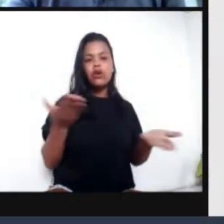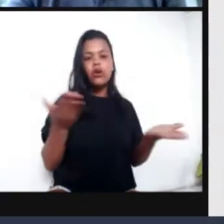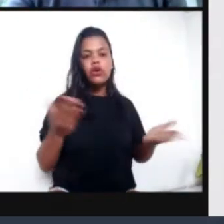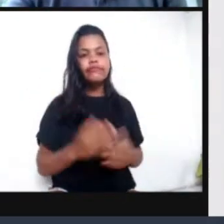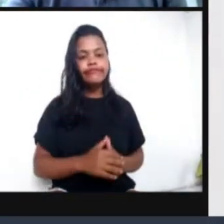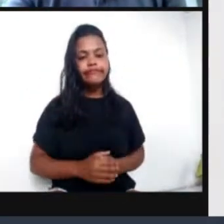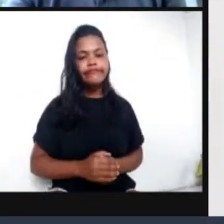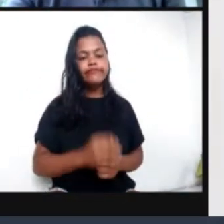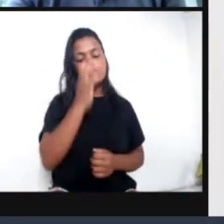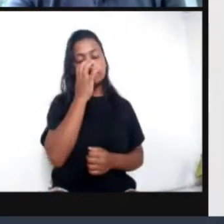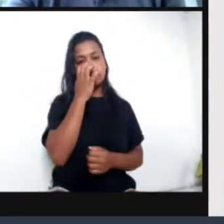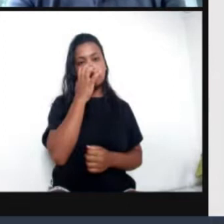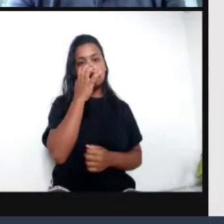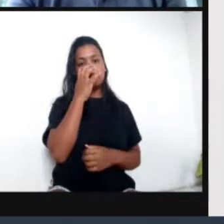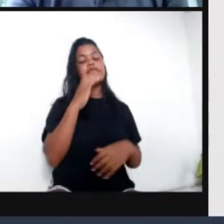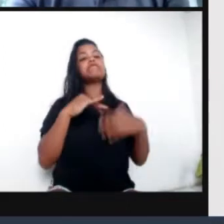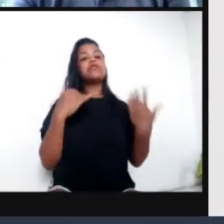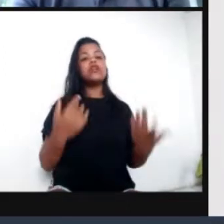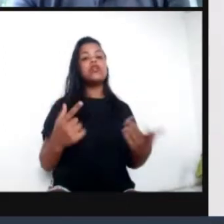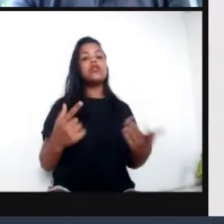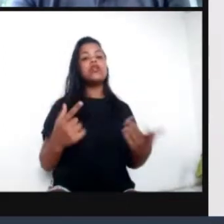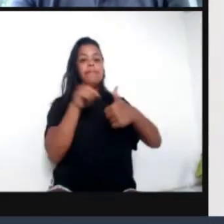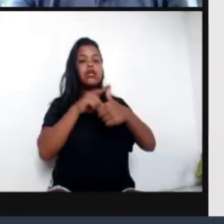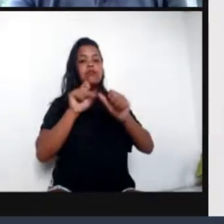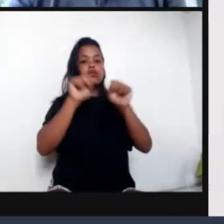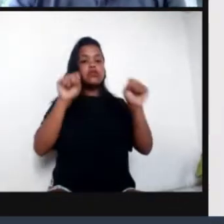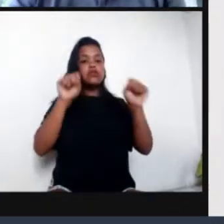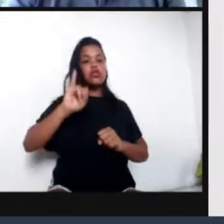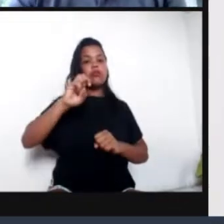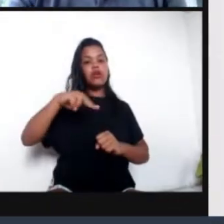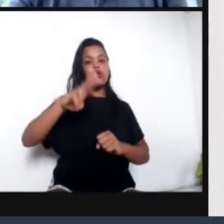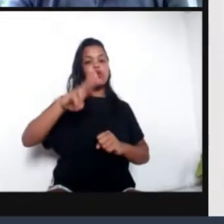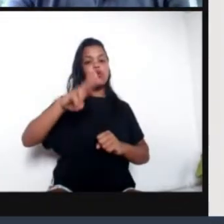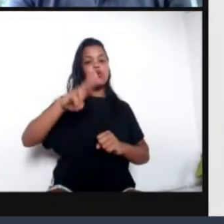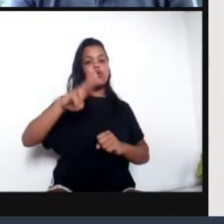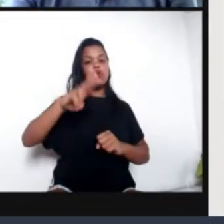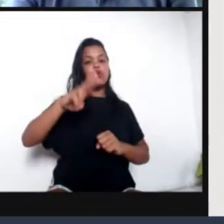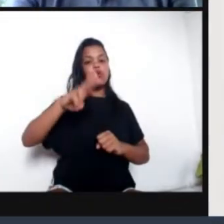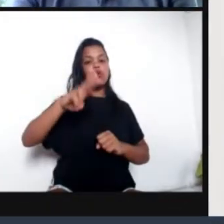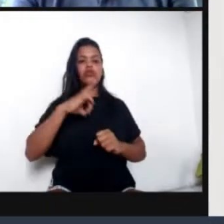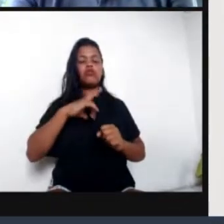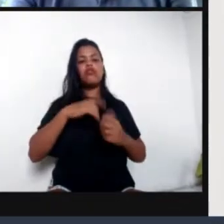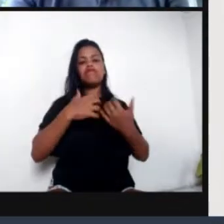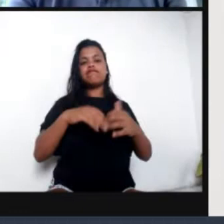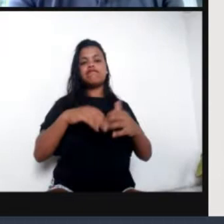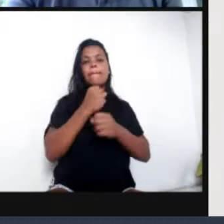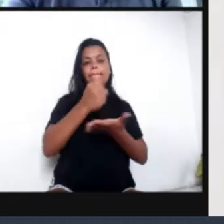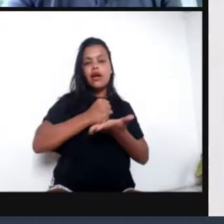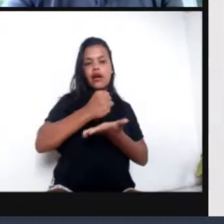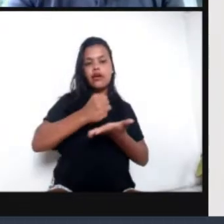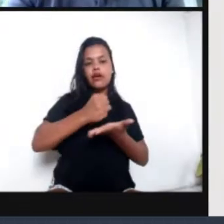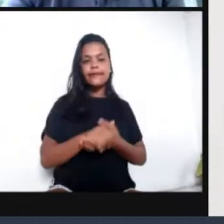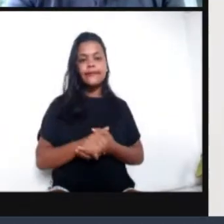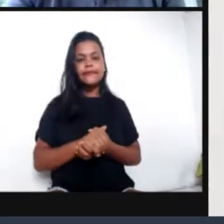Então, primeiro que o sistema imunológico ele tem algumas funções básicas. De início, ele tem que garantir a homeostasia